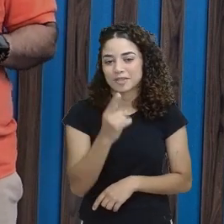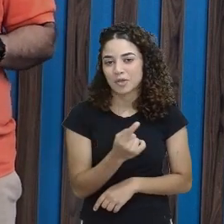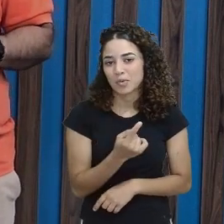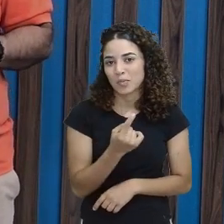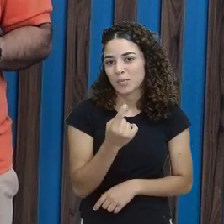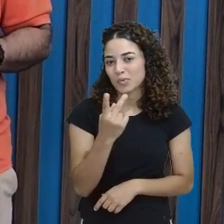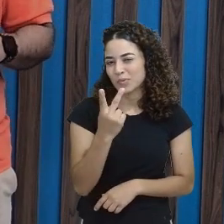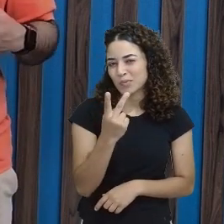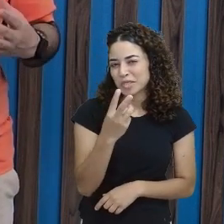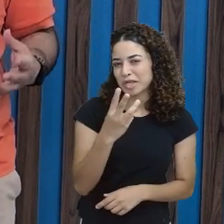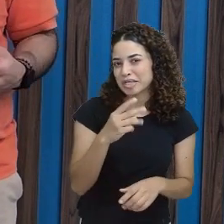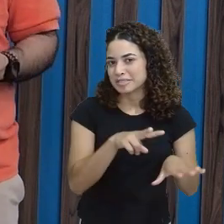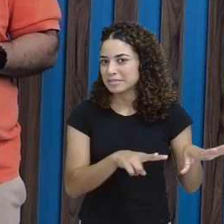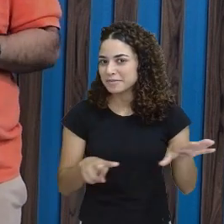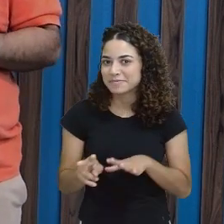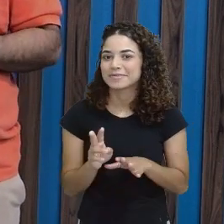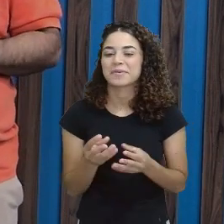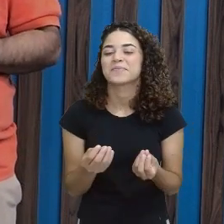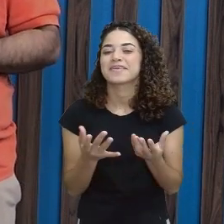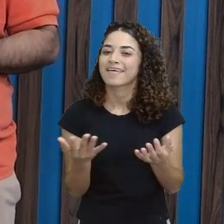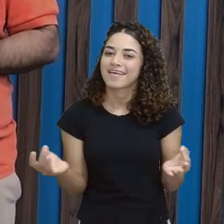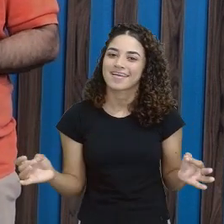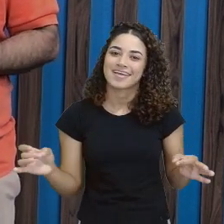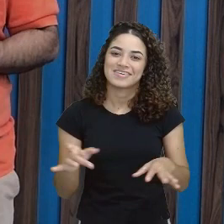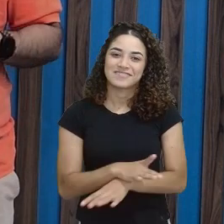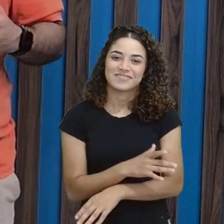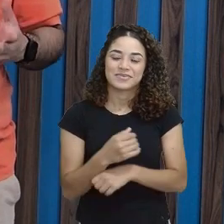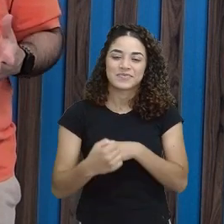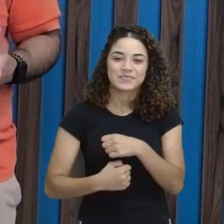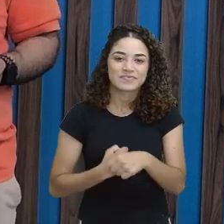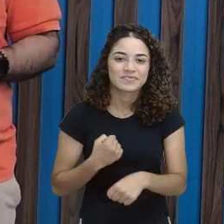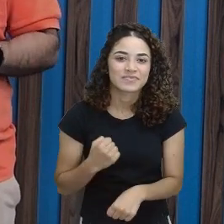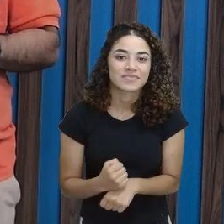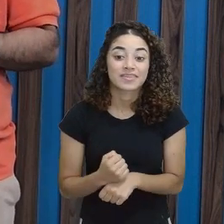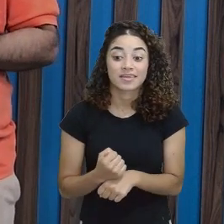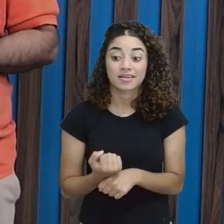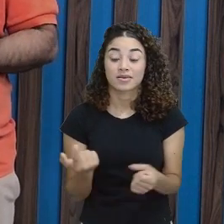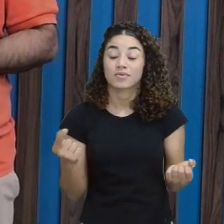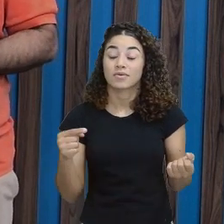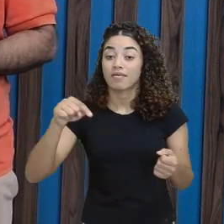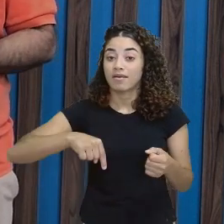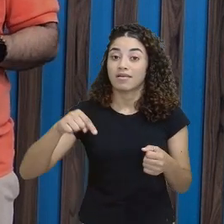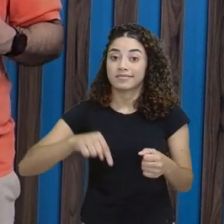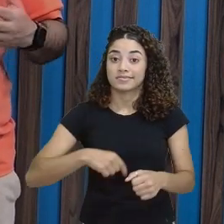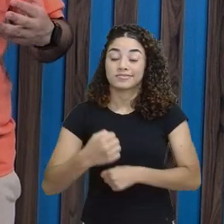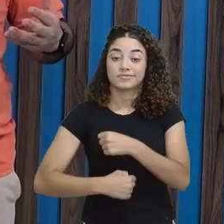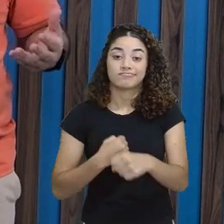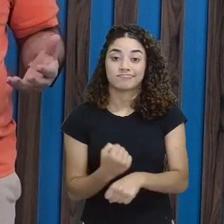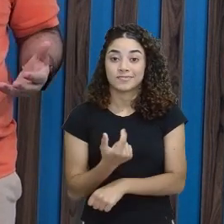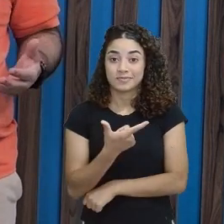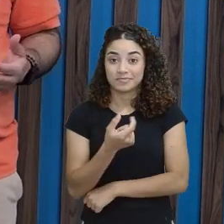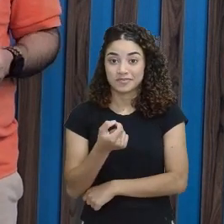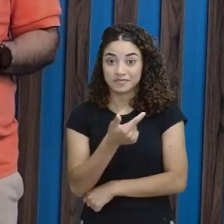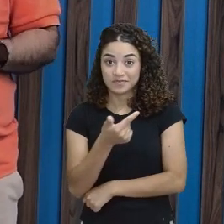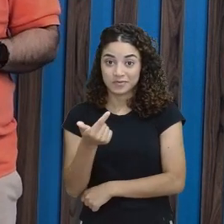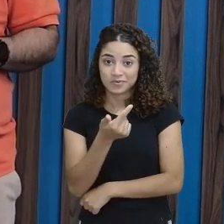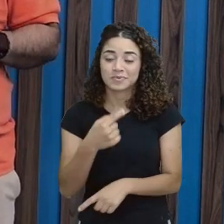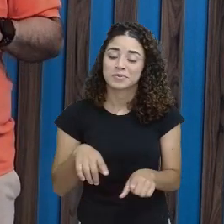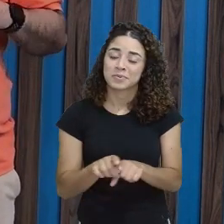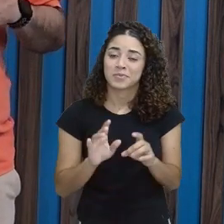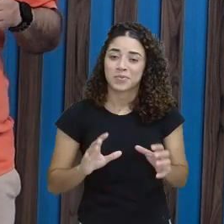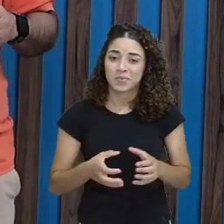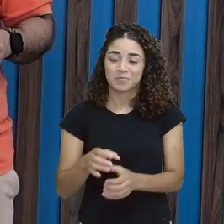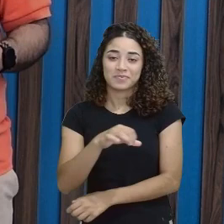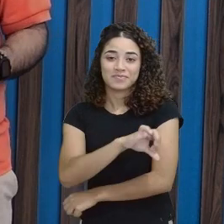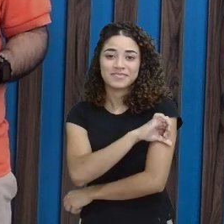no máximo aí para finalizar esse ano de 2022. E a turminha do 9º ano